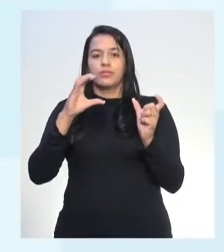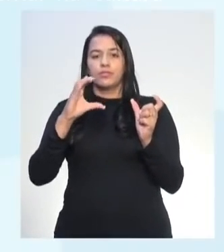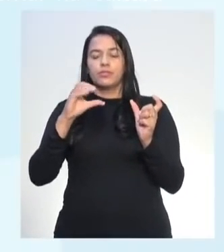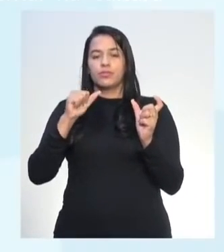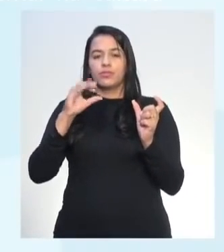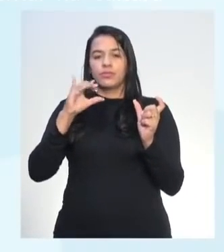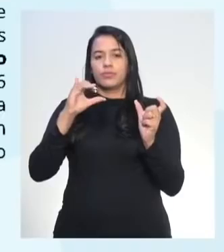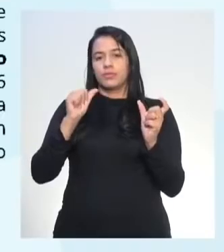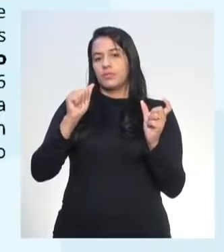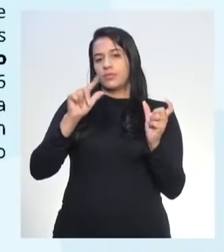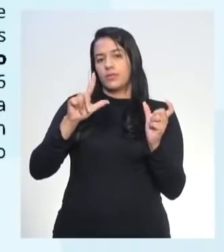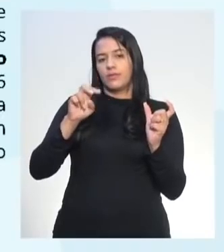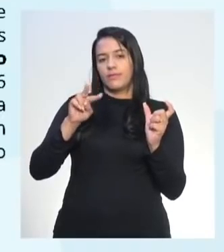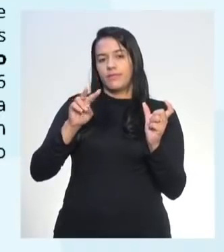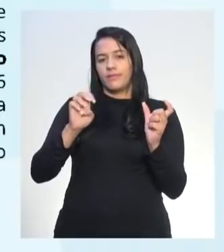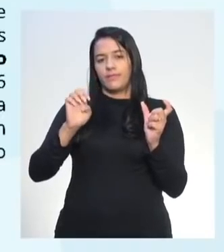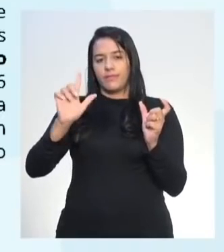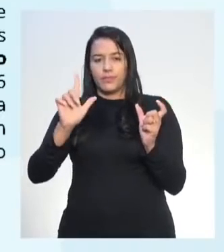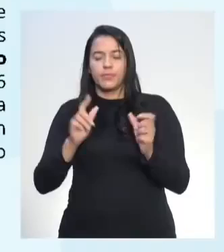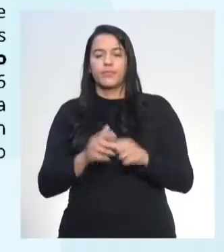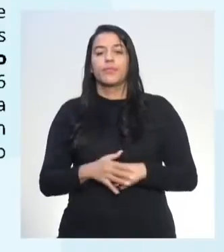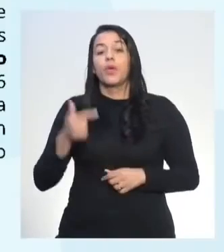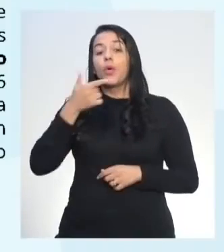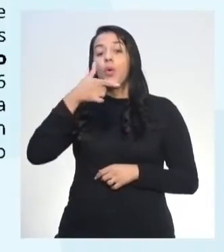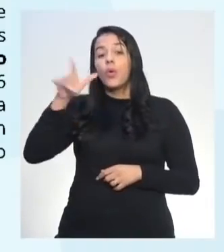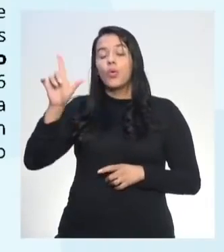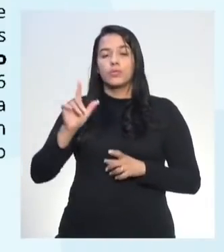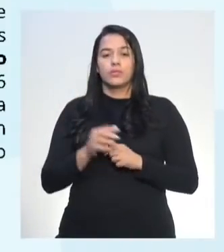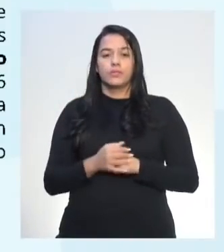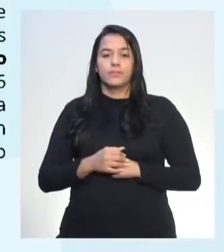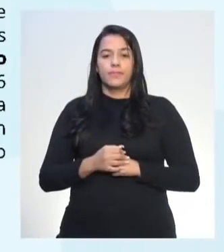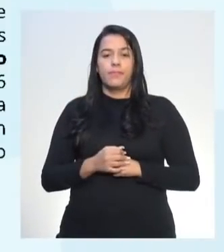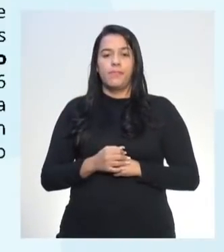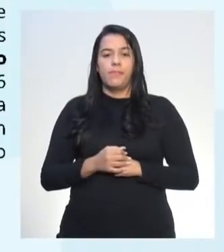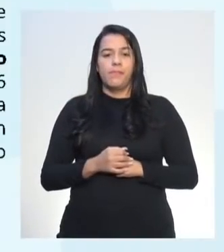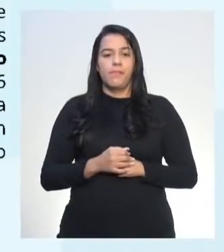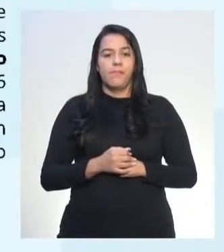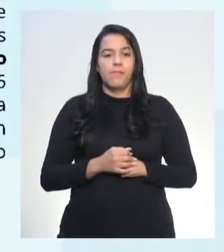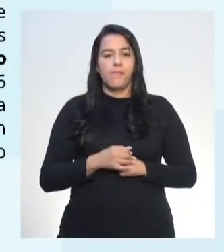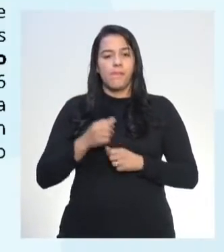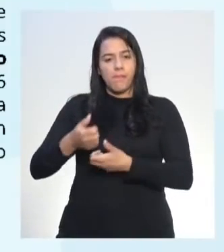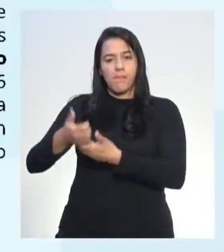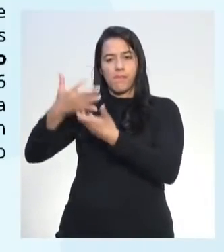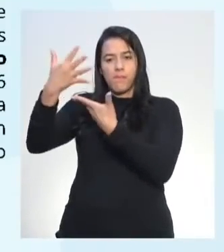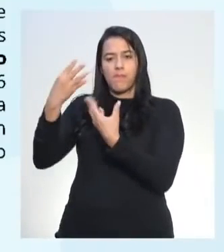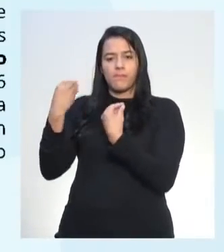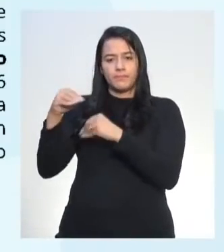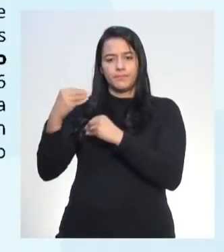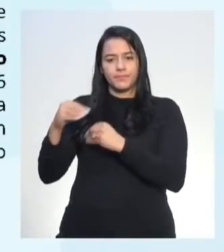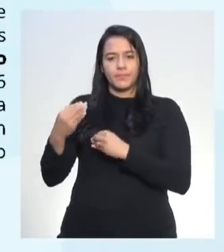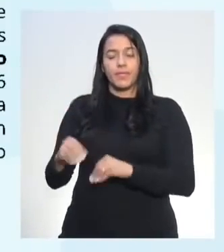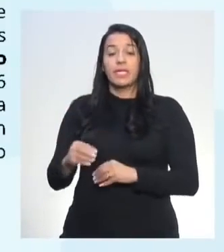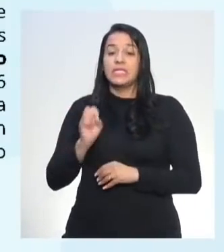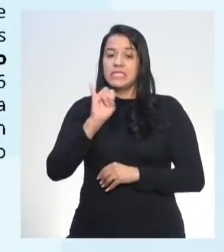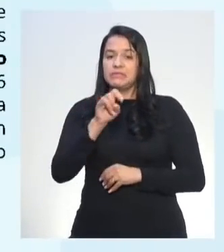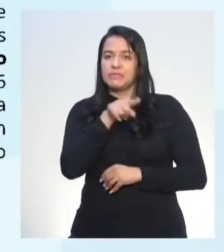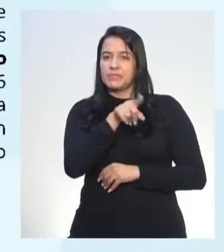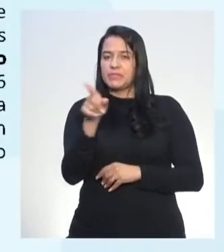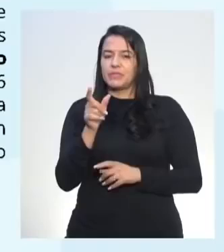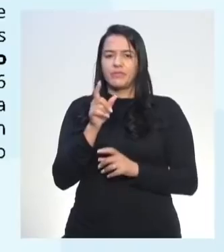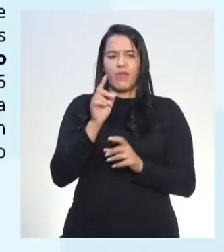de lembrar. Vamos à próxima tela, vamos ver se temos palavras aqui. Aí pode ir mandando no chat para a gente se você viu alguma